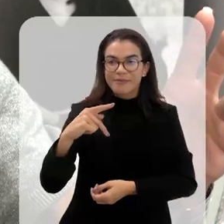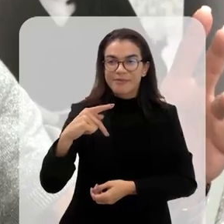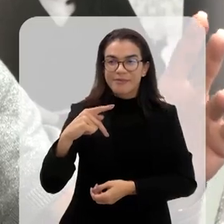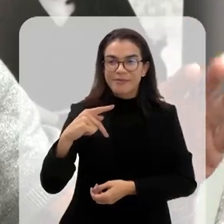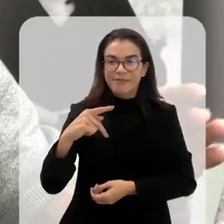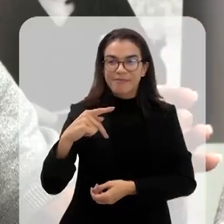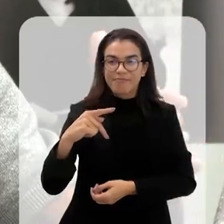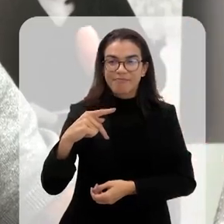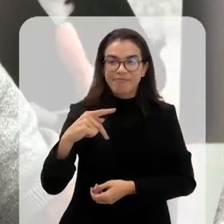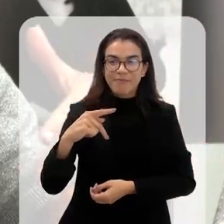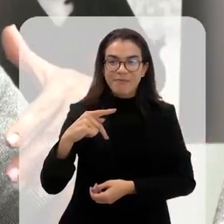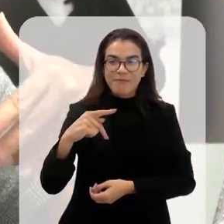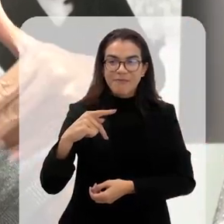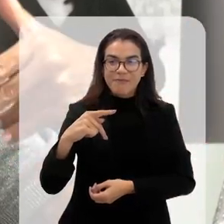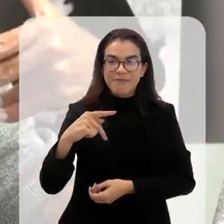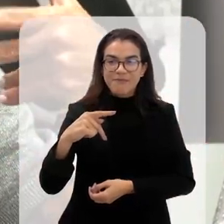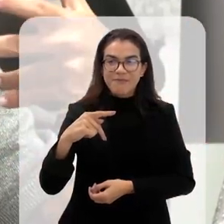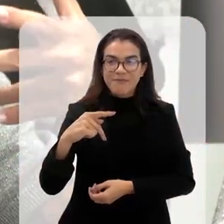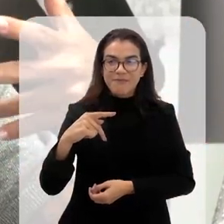sendo,